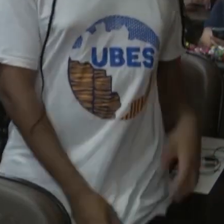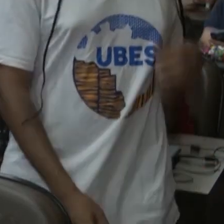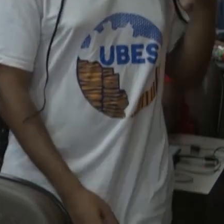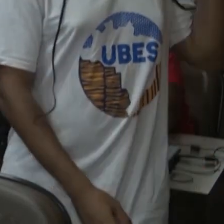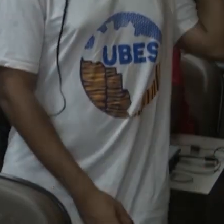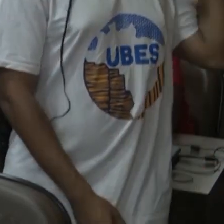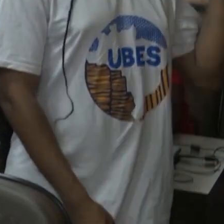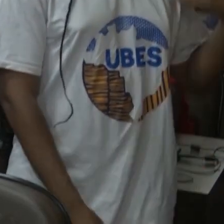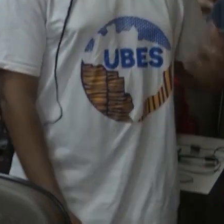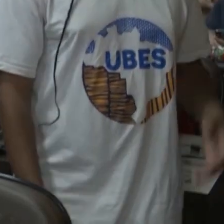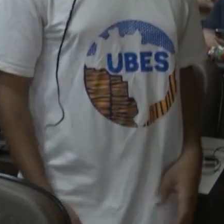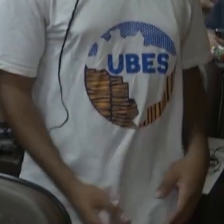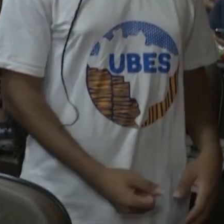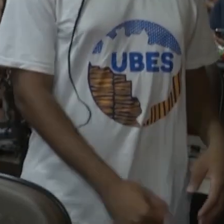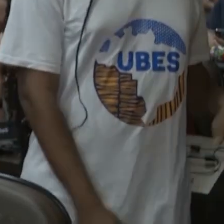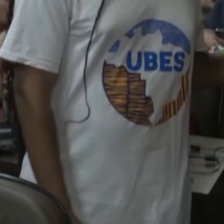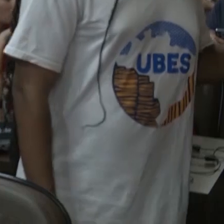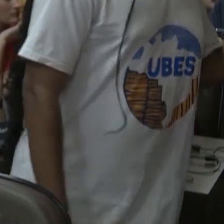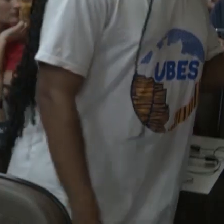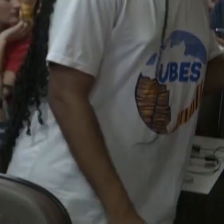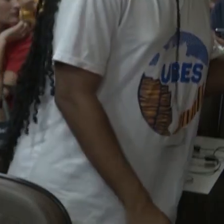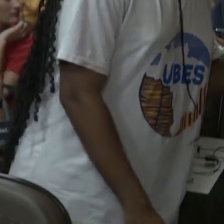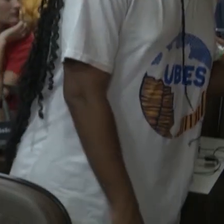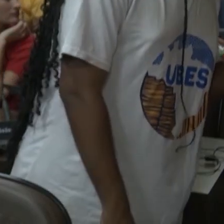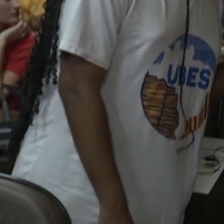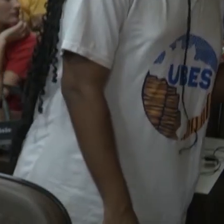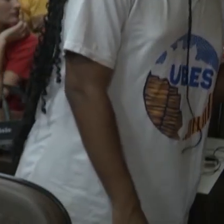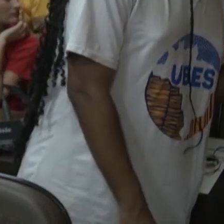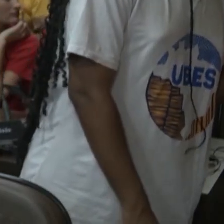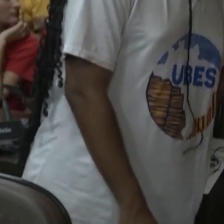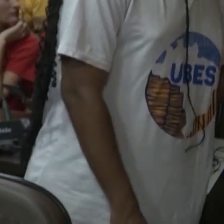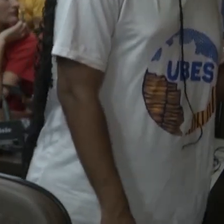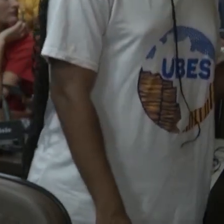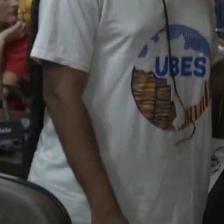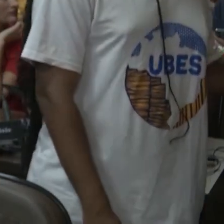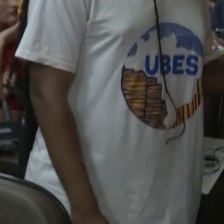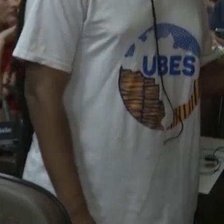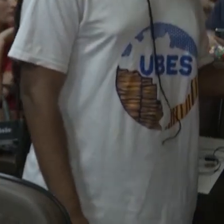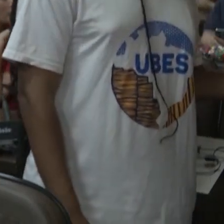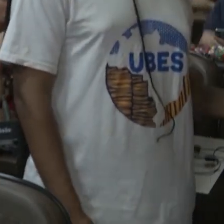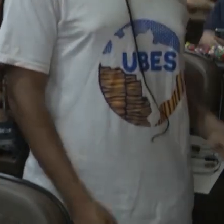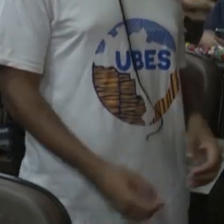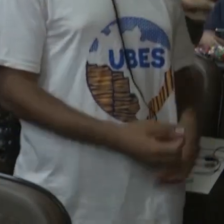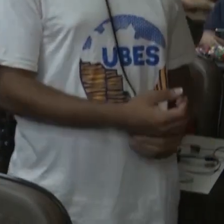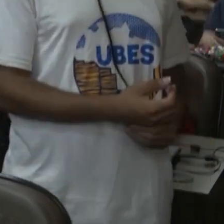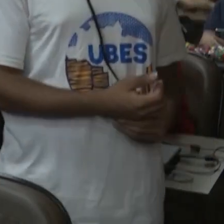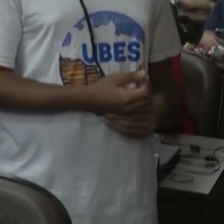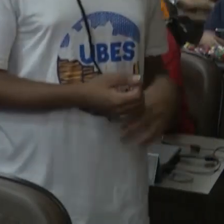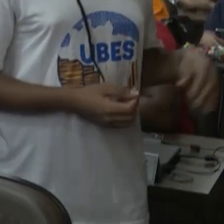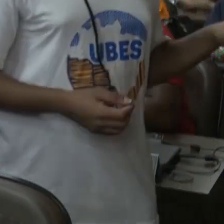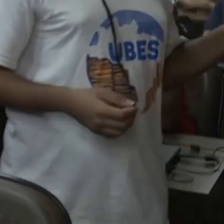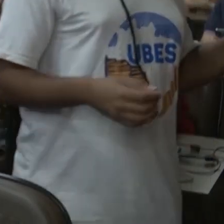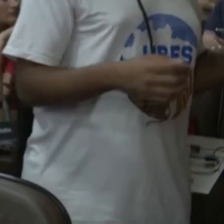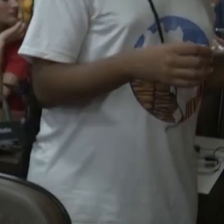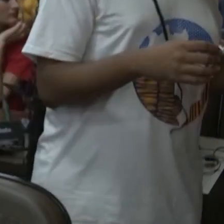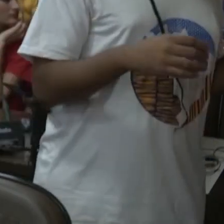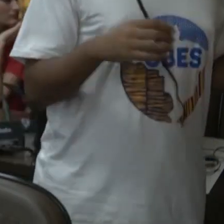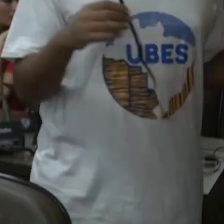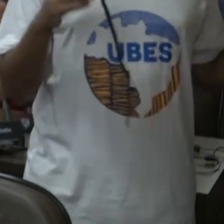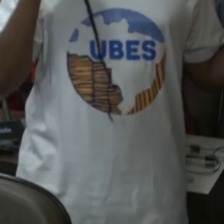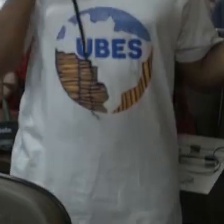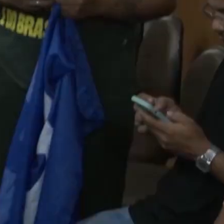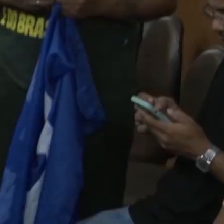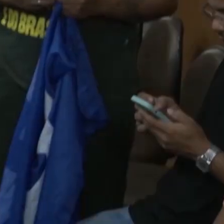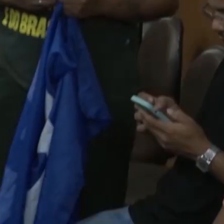de forma integral para todos os estudantes, desde a rede básica até a rede superior, até a educação pública, seja privada